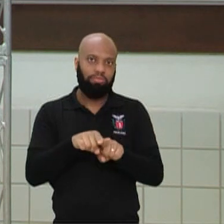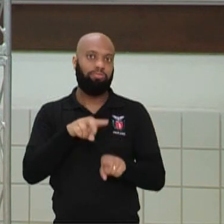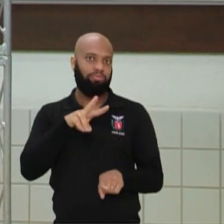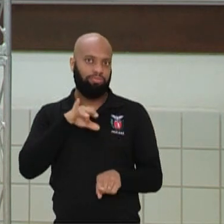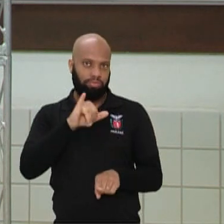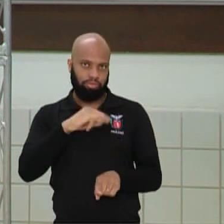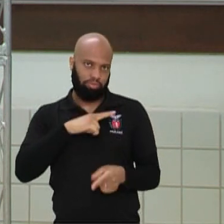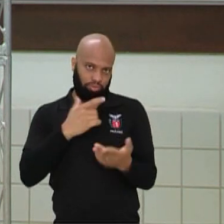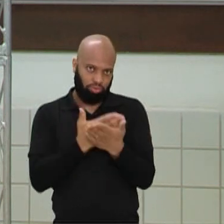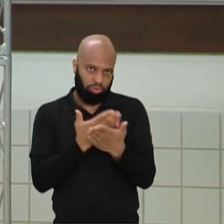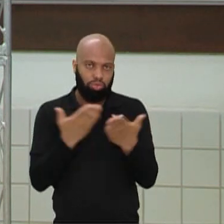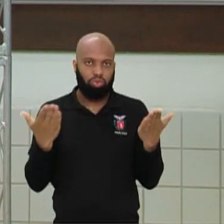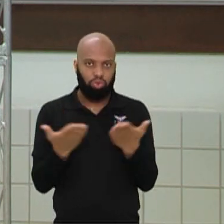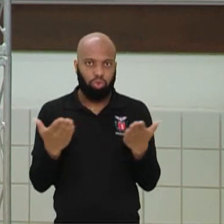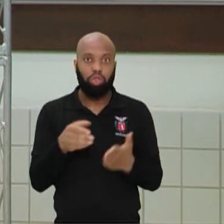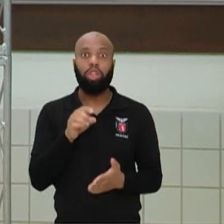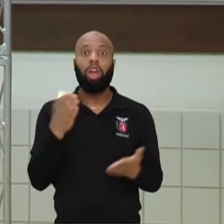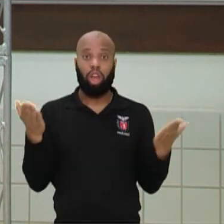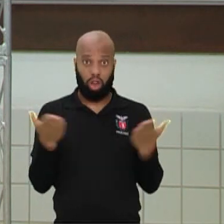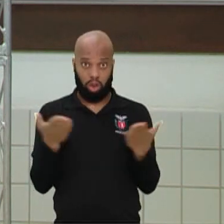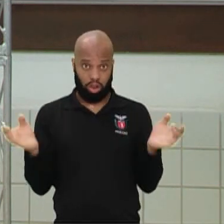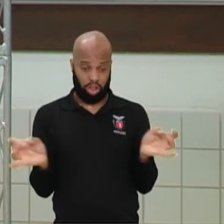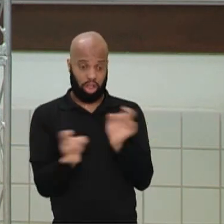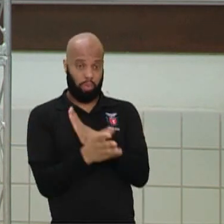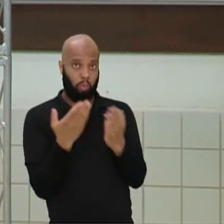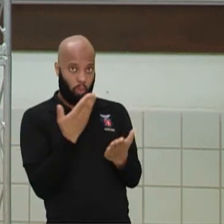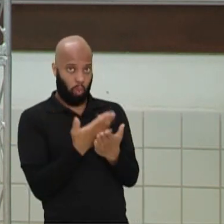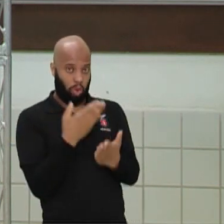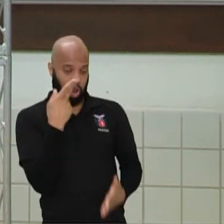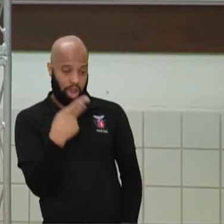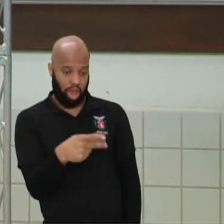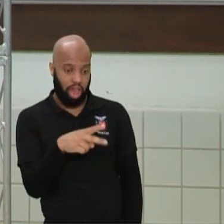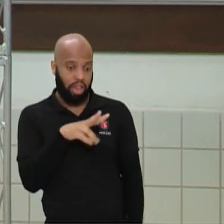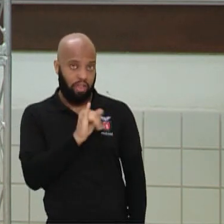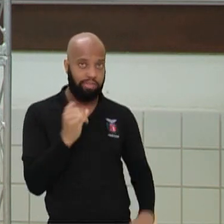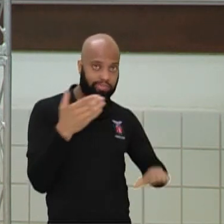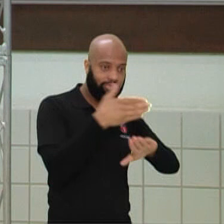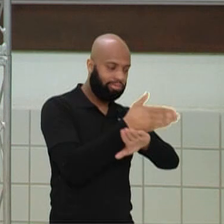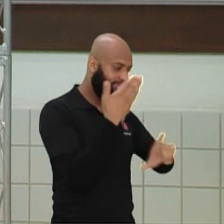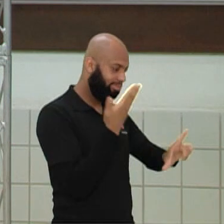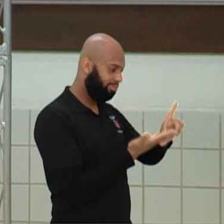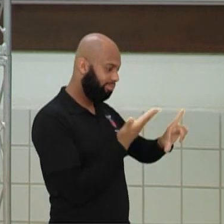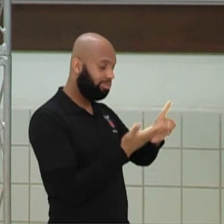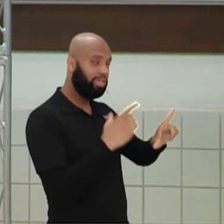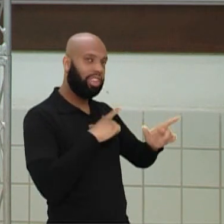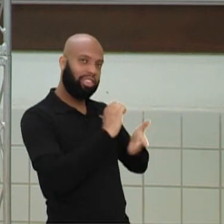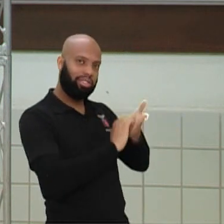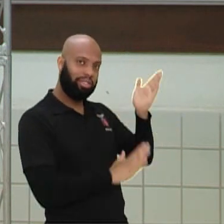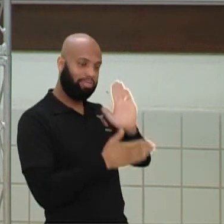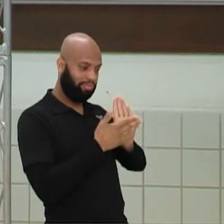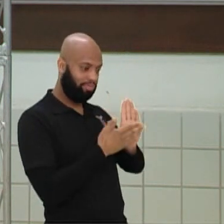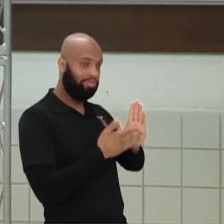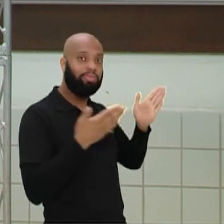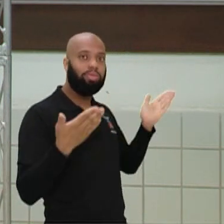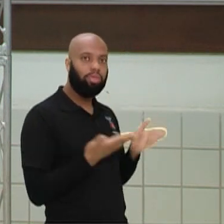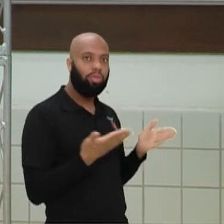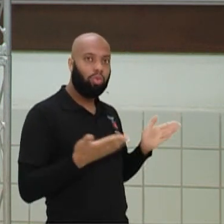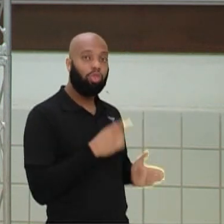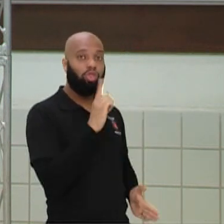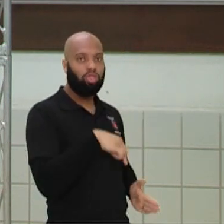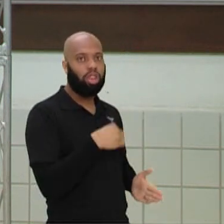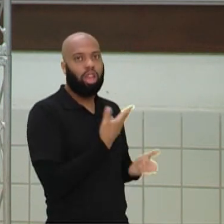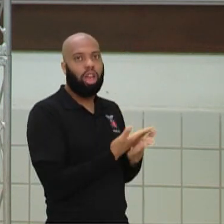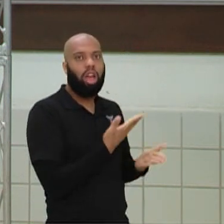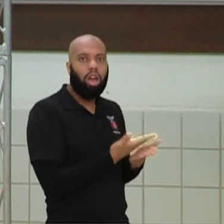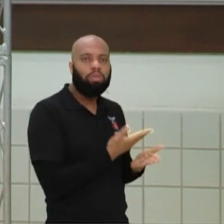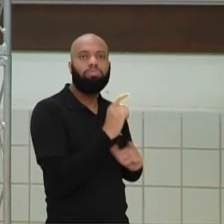lá na plataforma do Google Class, façam a atividade que é proposta para a aula de hoje. Hoje é a aula de números